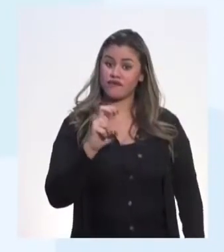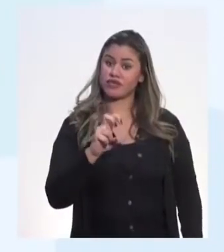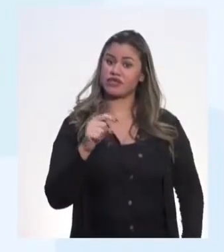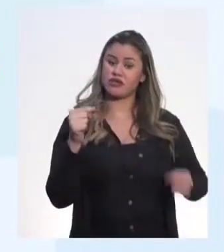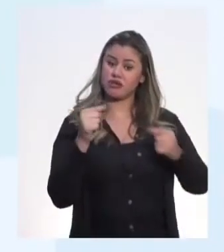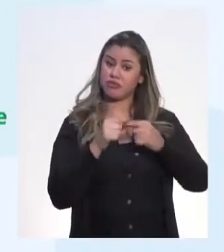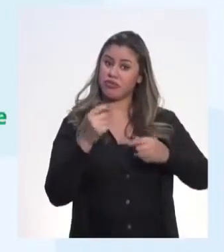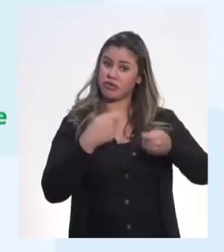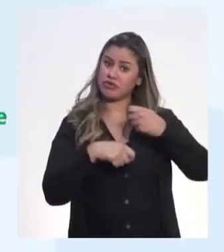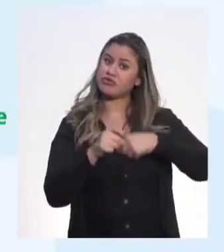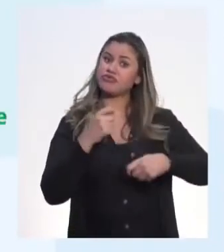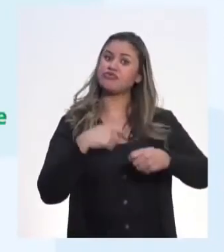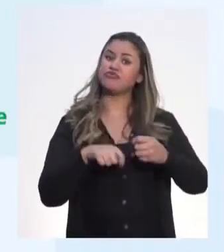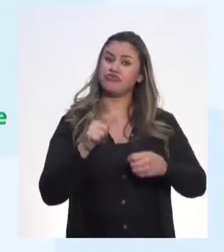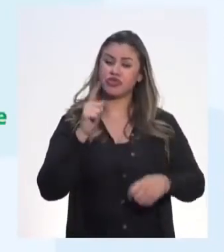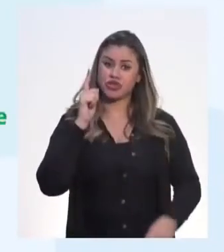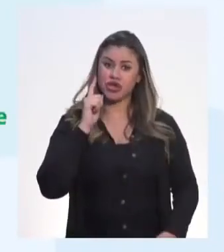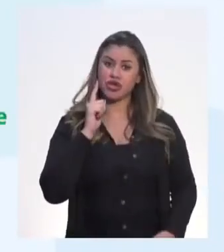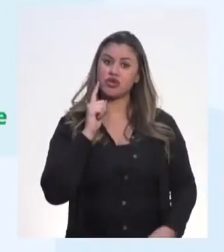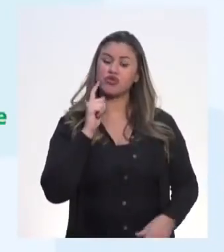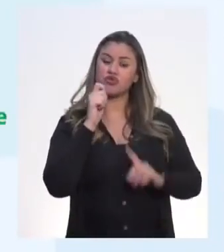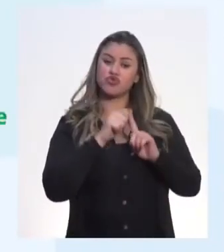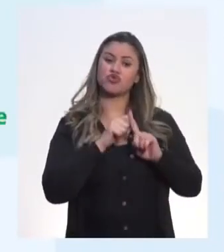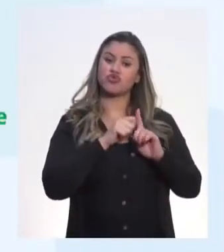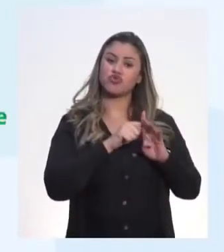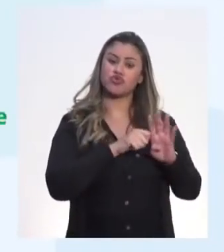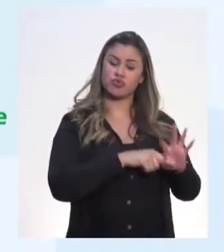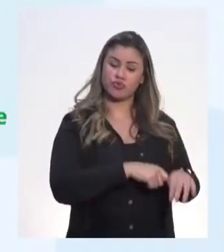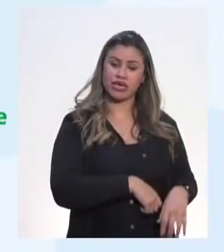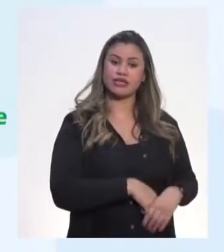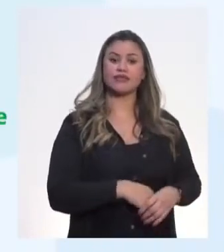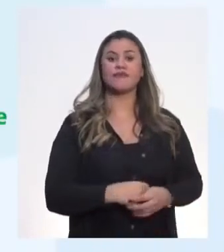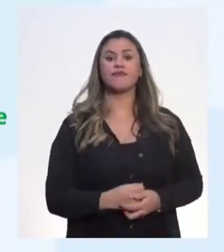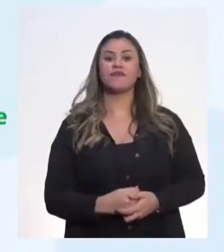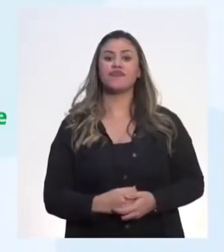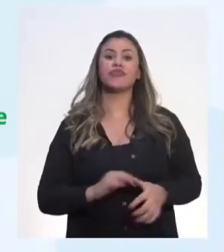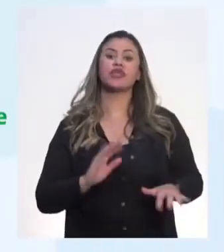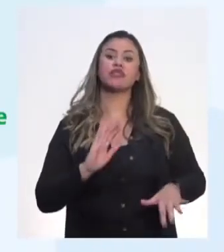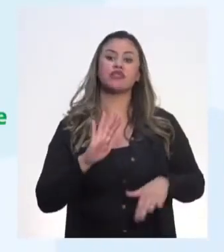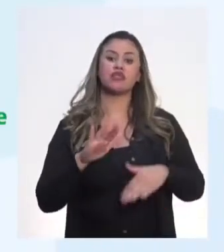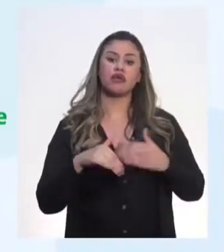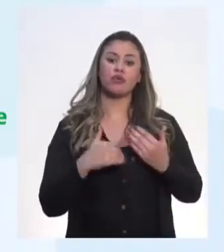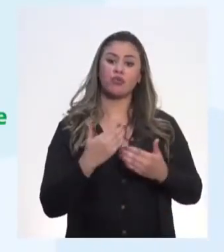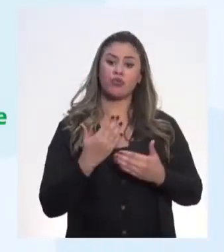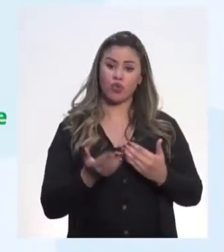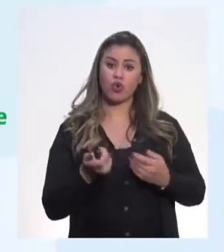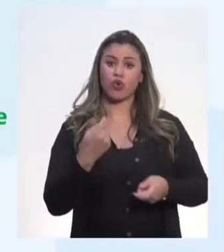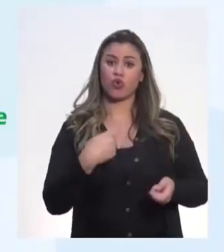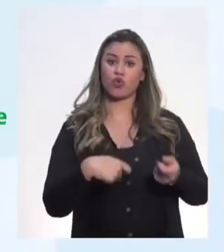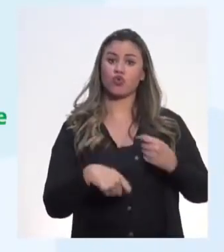uma boa economia por mês depois ó eu posso a economizar